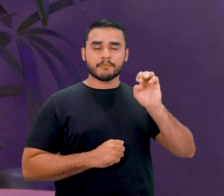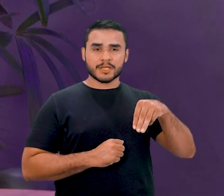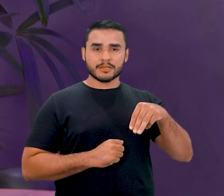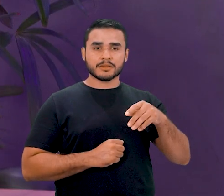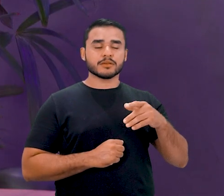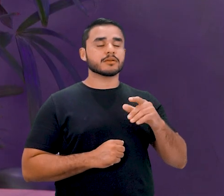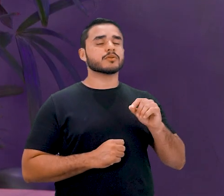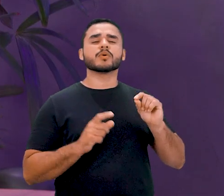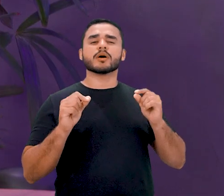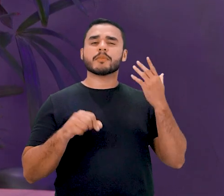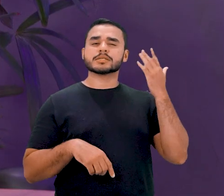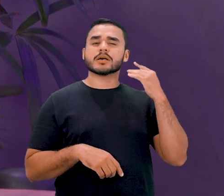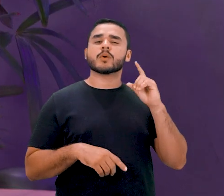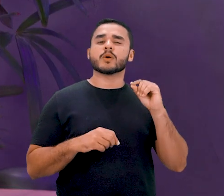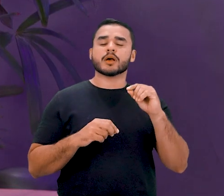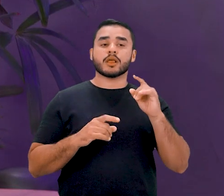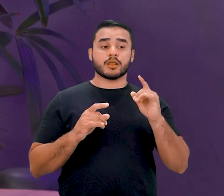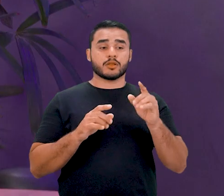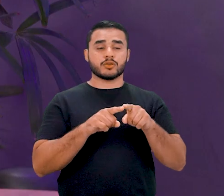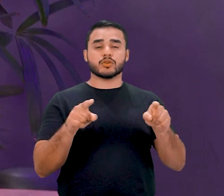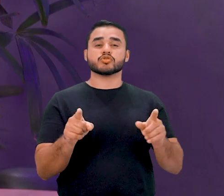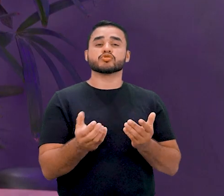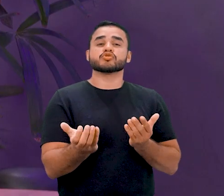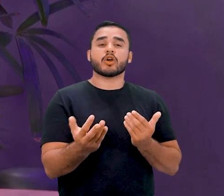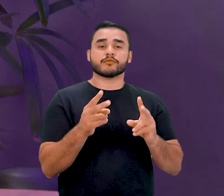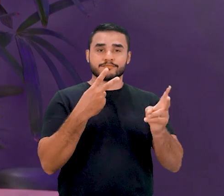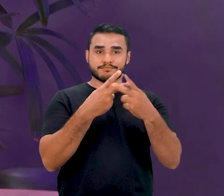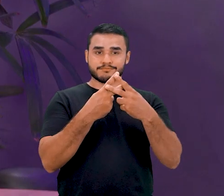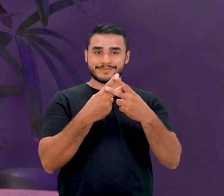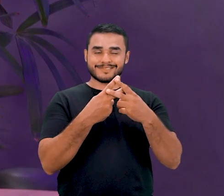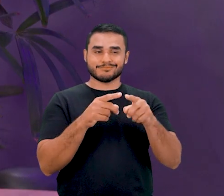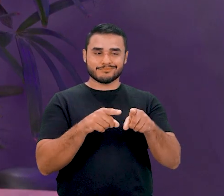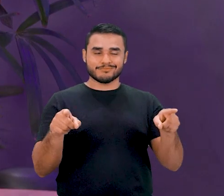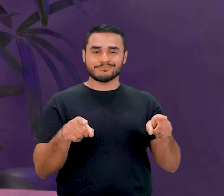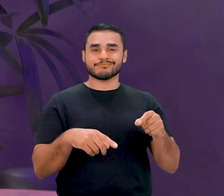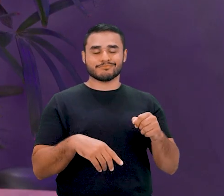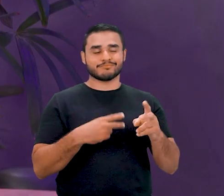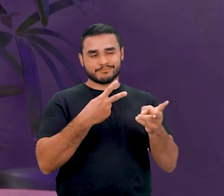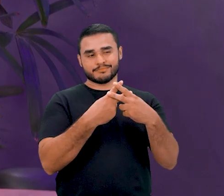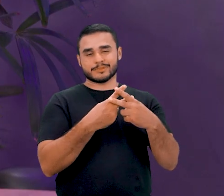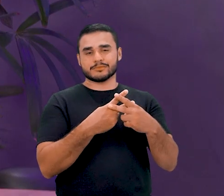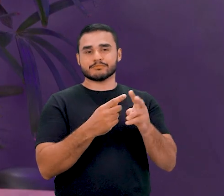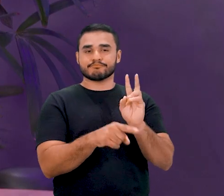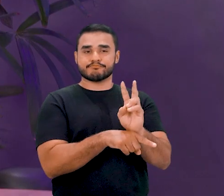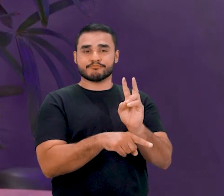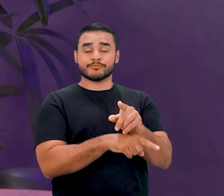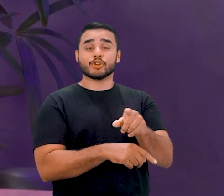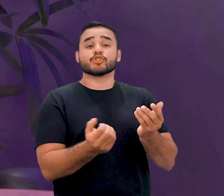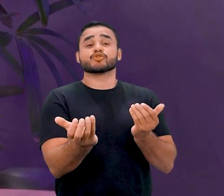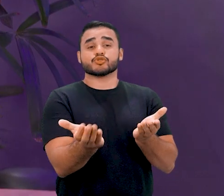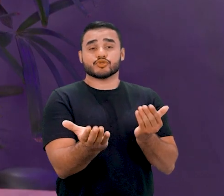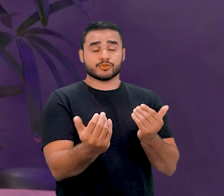estão em cumprimento de medida socioeducativa e que tiveram algum conflito com a lei. Então, assim, é um local que eu